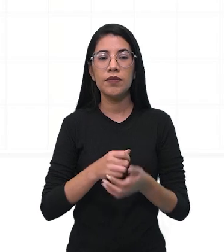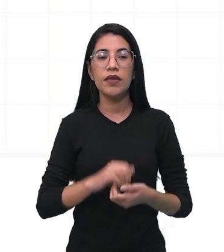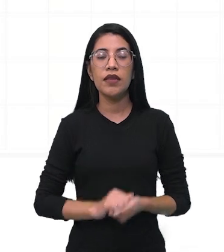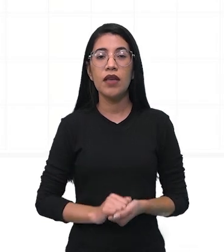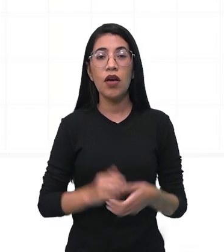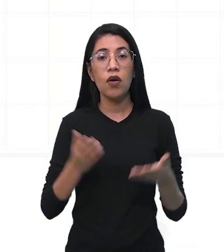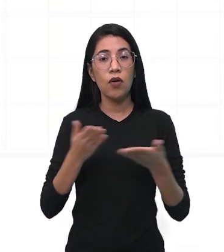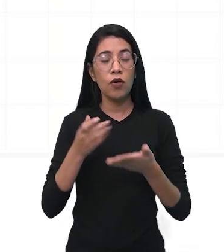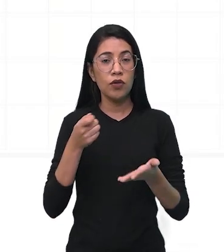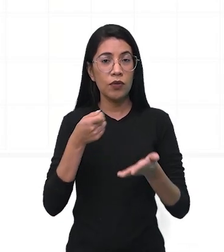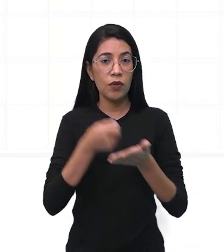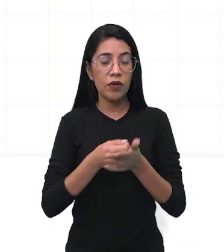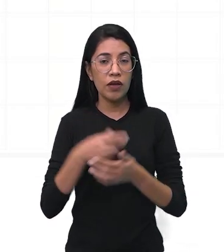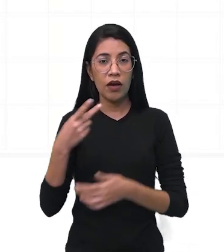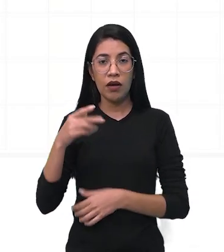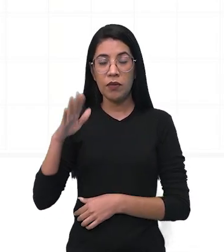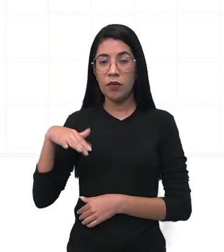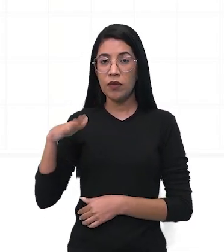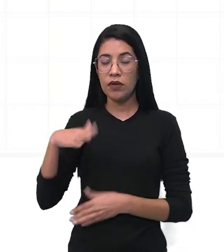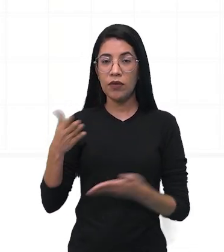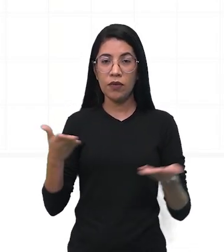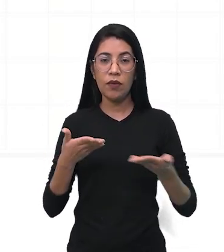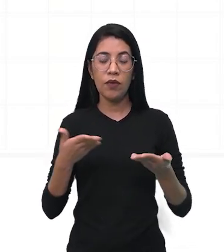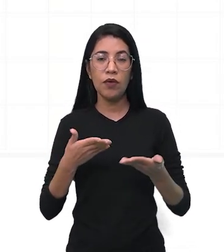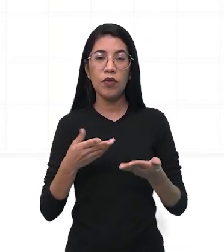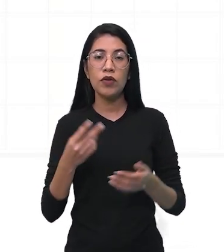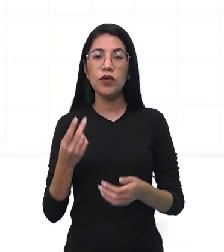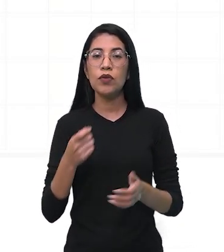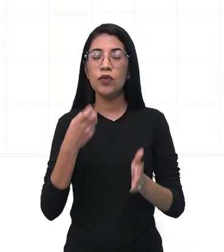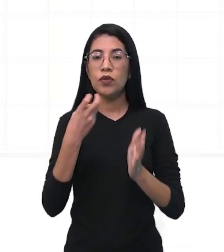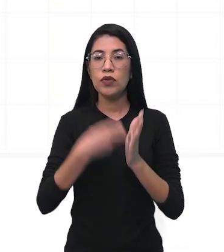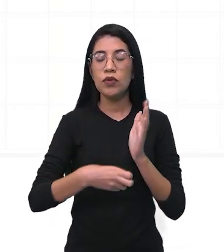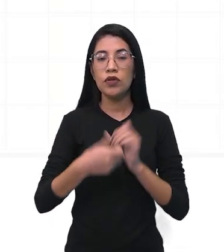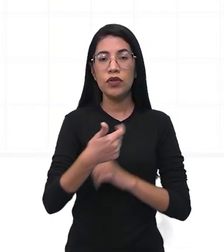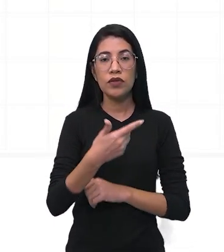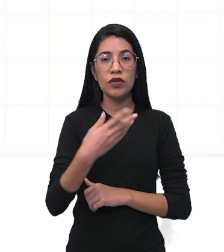caso, né, a promoção é para hoje, ele vai ter um desconto de R$